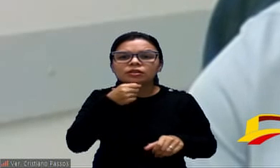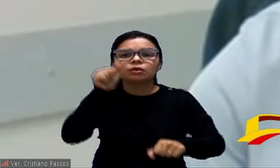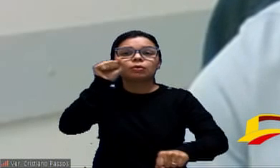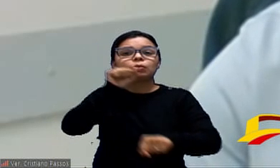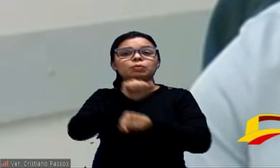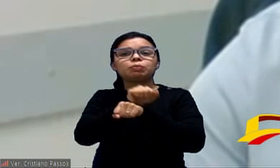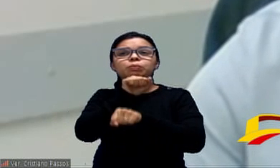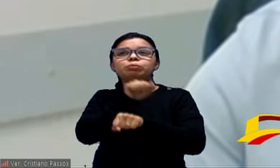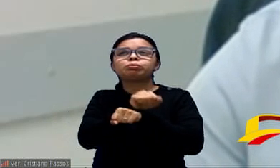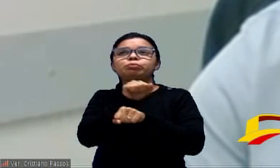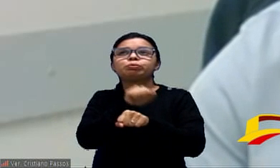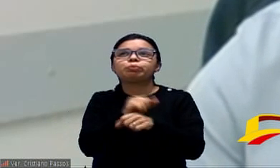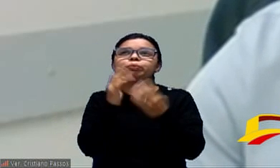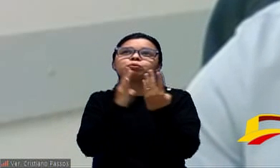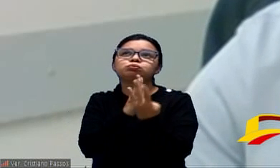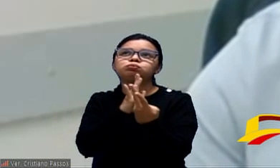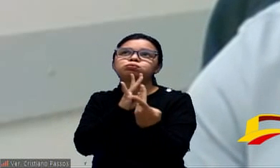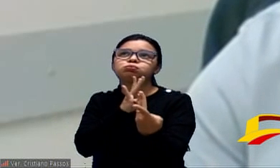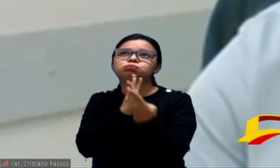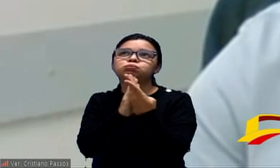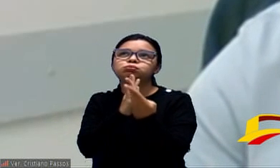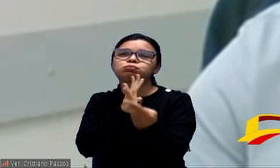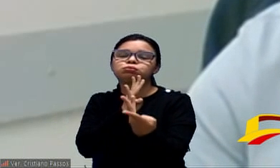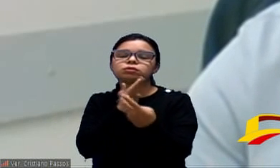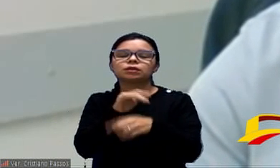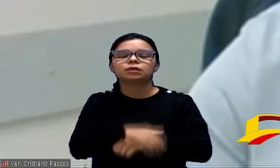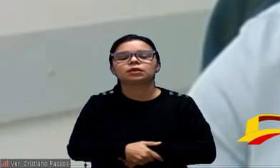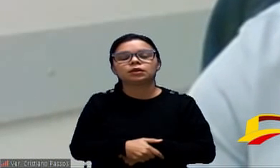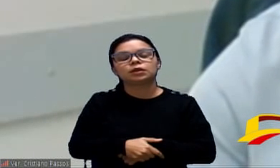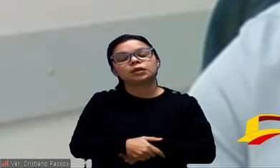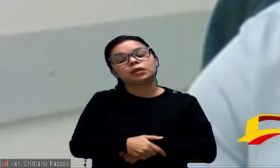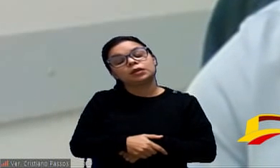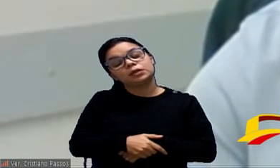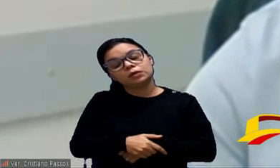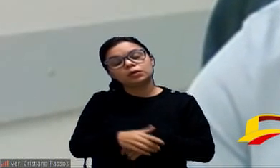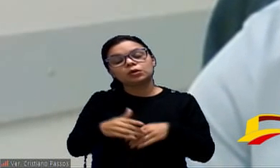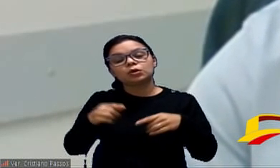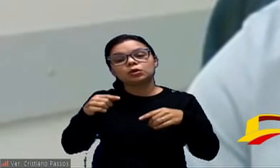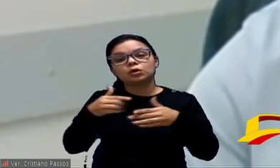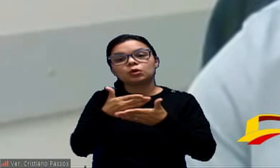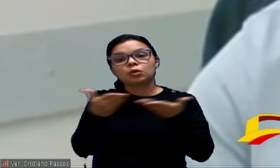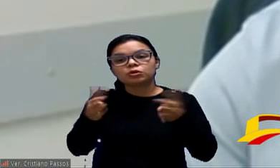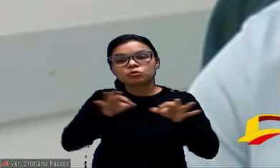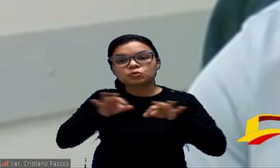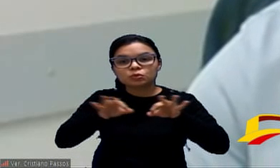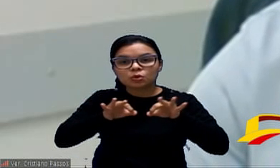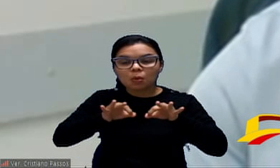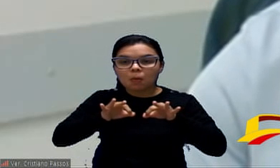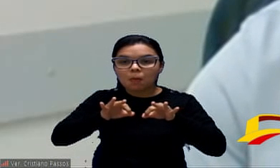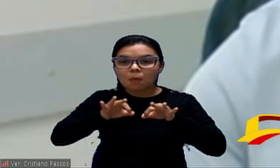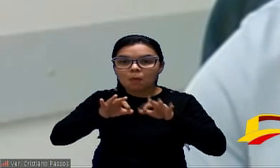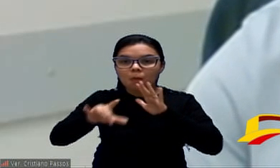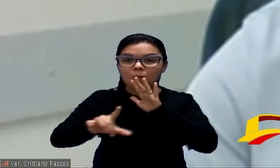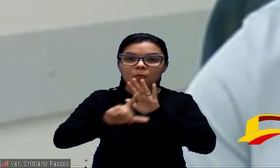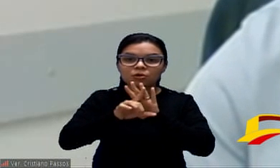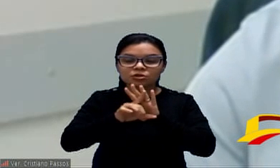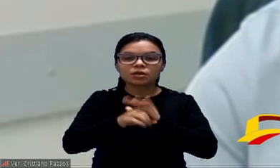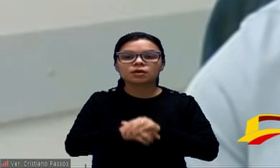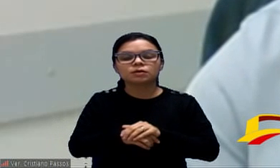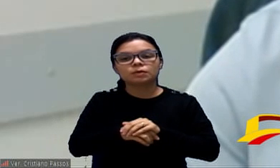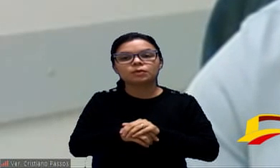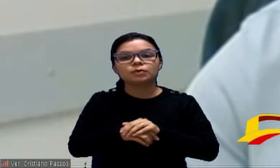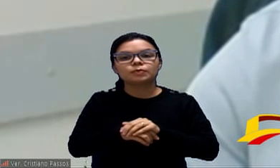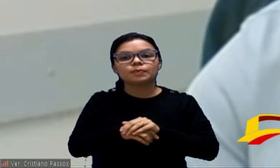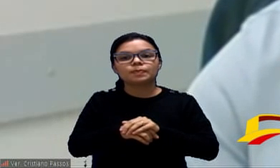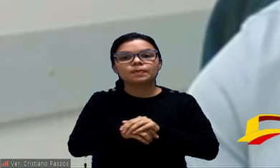esse tempo. Então, nós tínhamos protocolado aqui um projeto e conforme a... Teria que